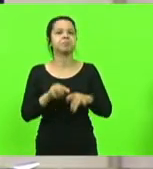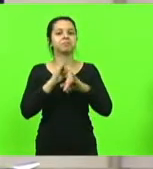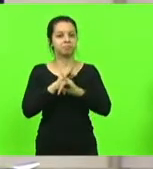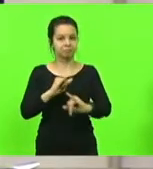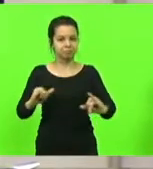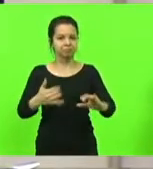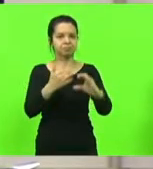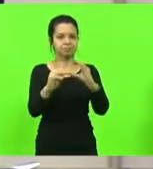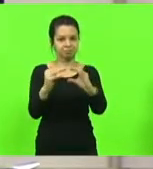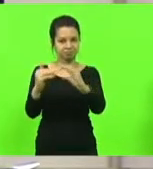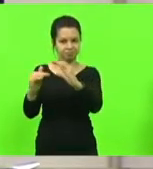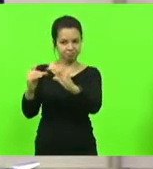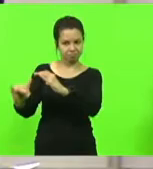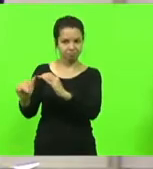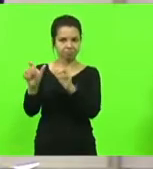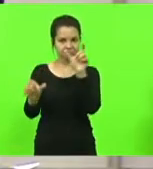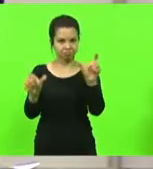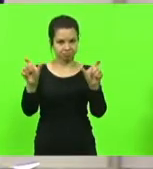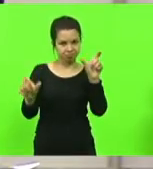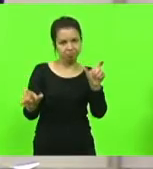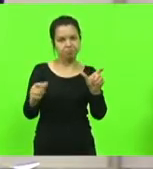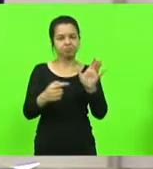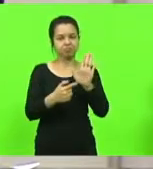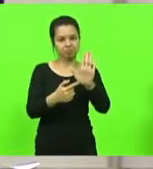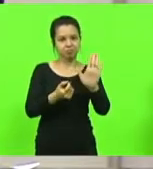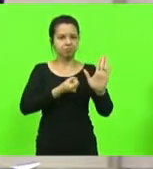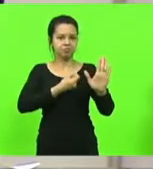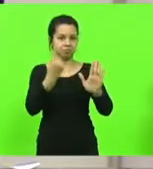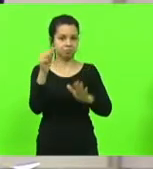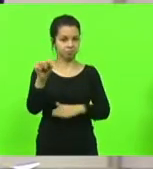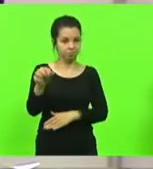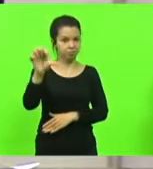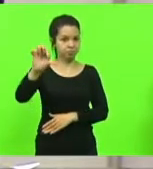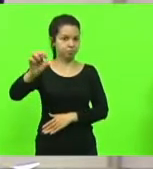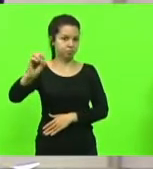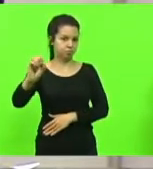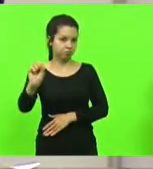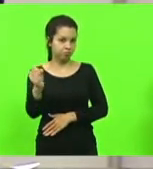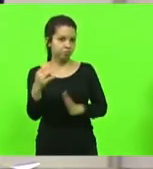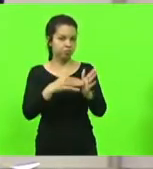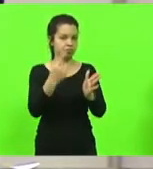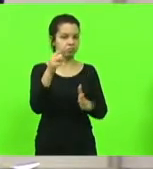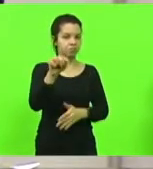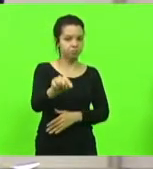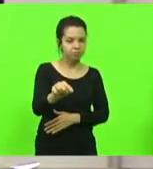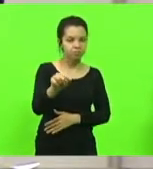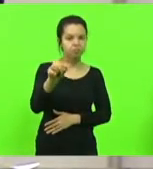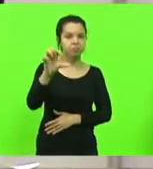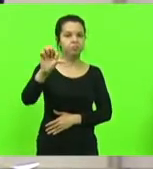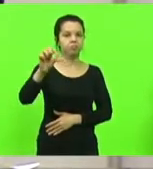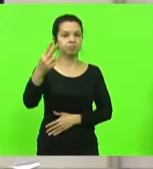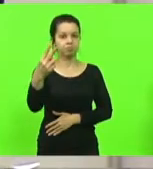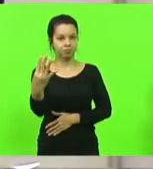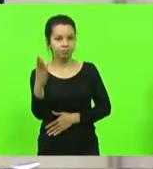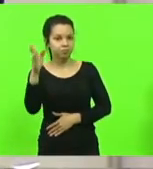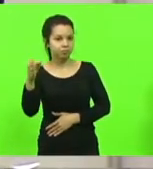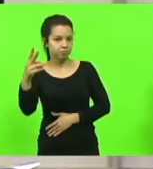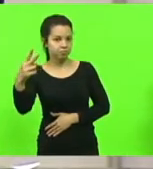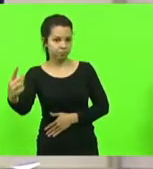aos destinatários as indicações números 1908 a 1924 de